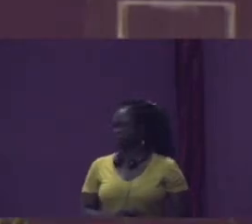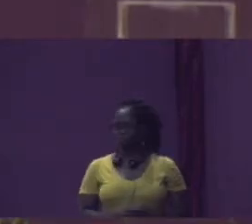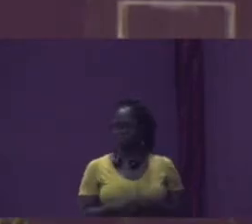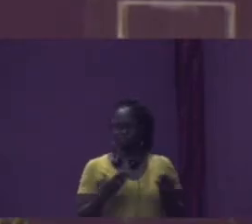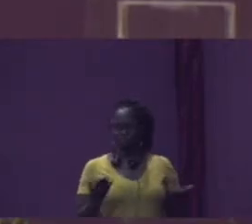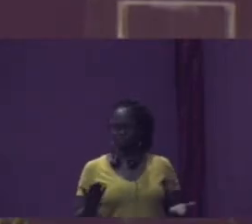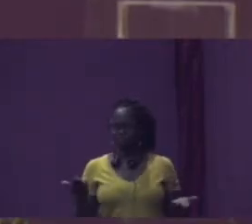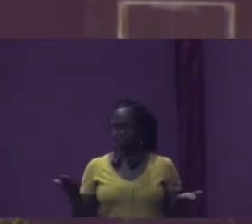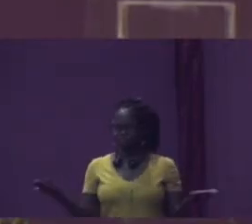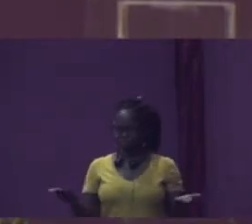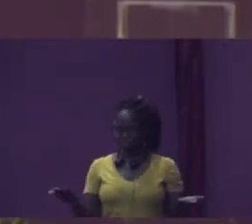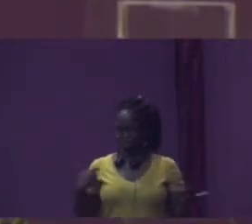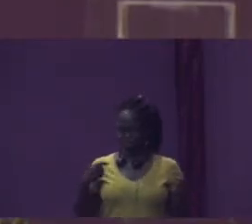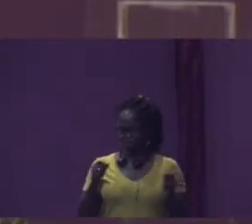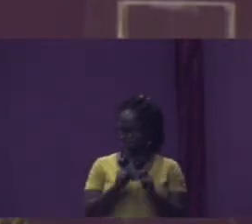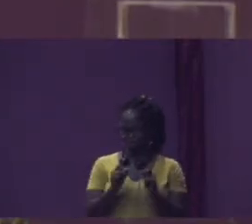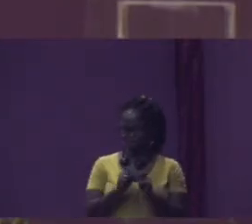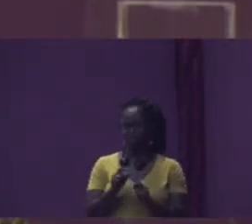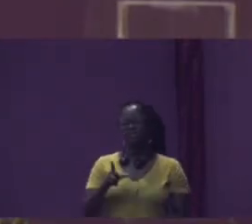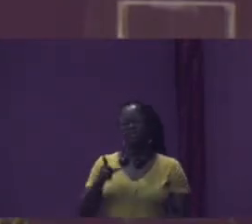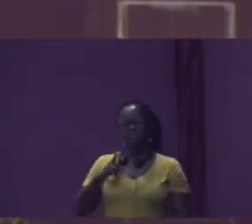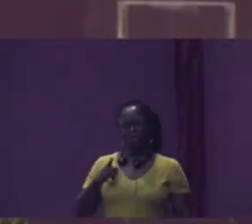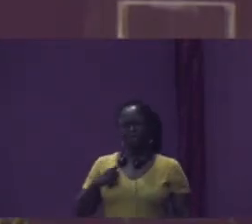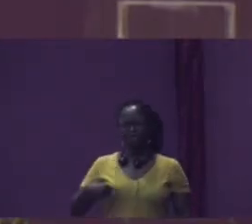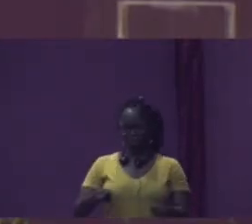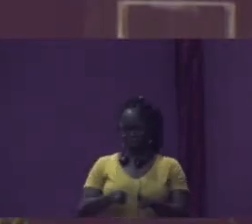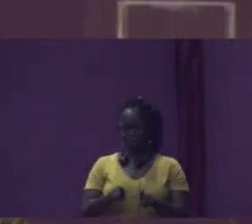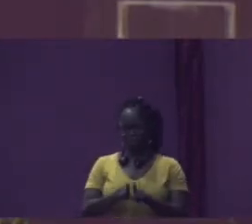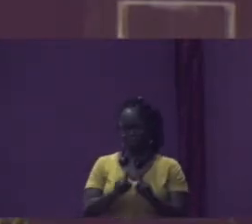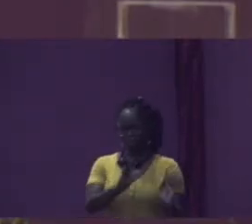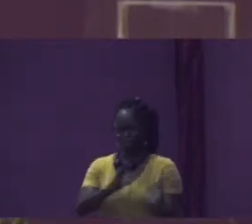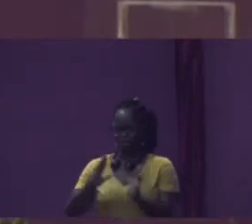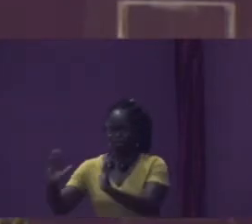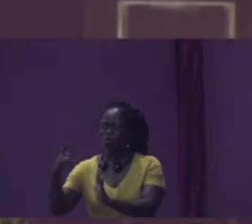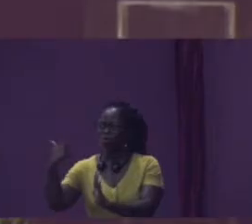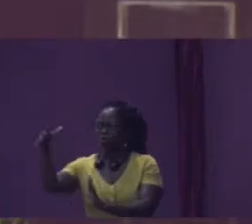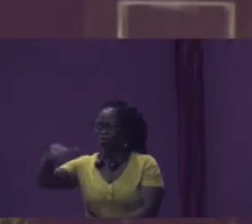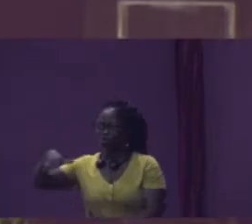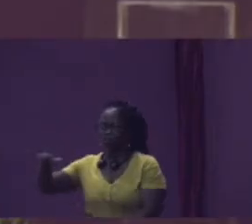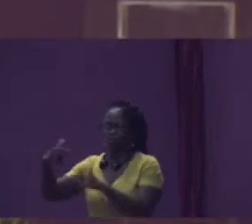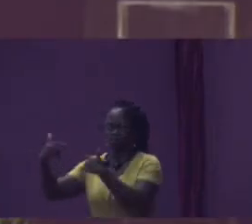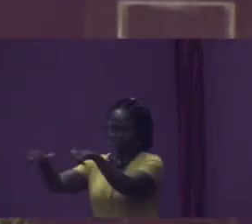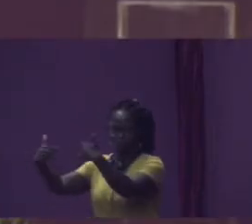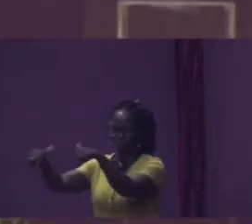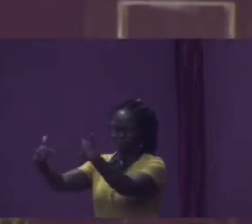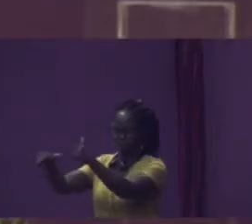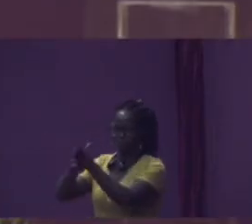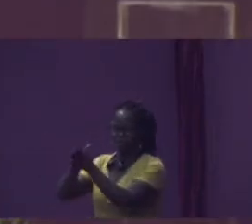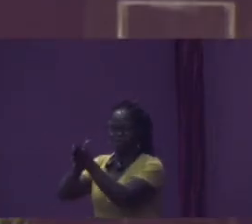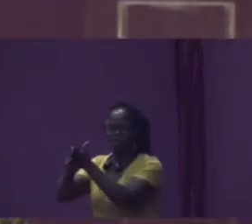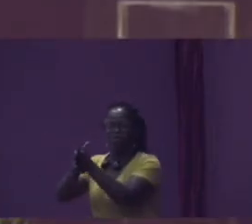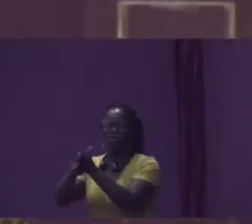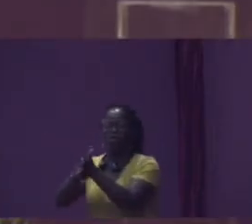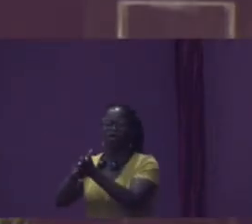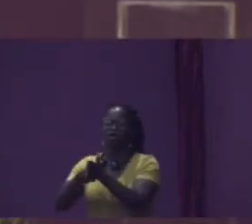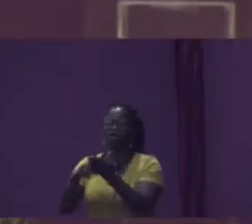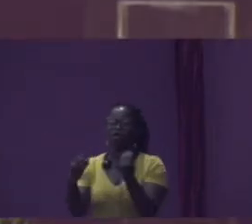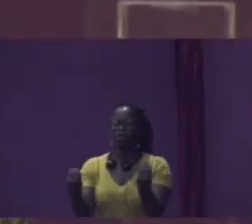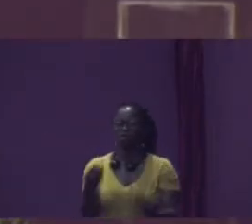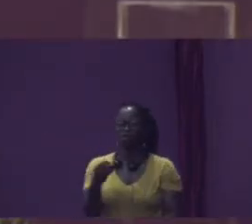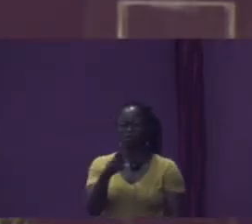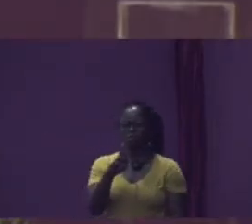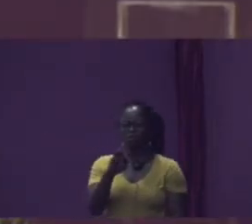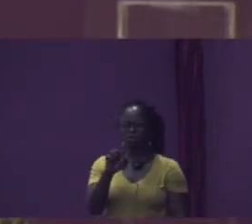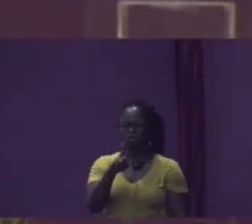E aqui eu vou fazer uma parte que a gente tem também uma outra parte de trabalho, né, em que a gente investiga como é que o Rezende foi protagonista